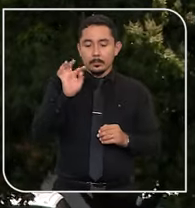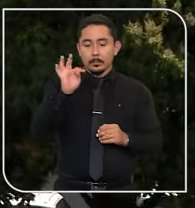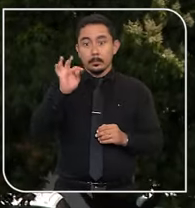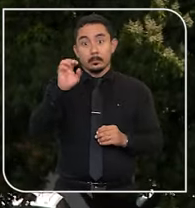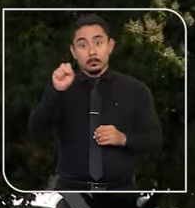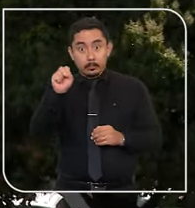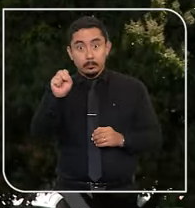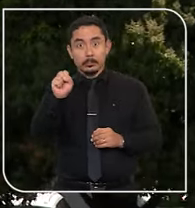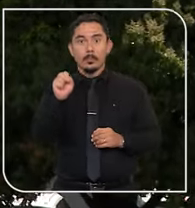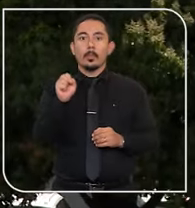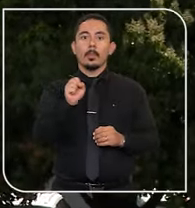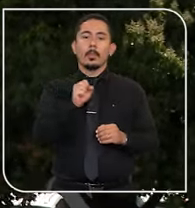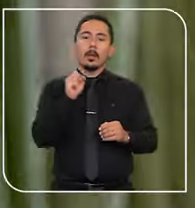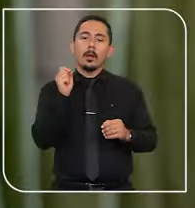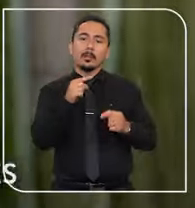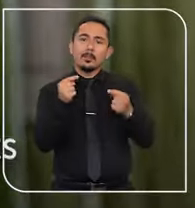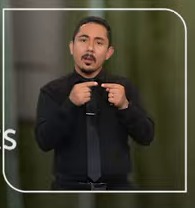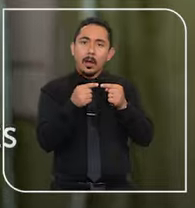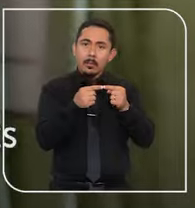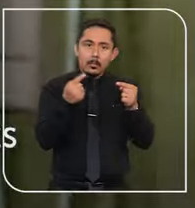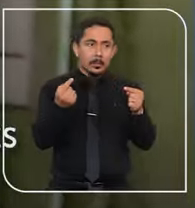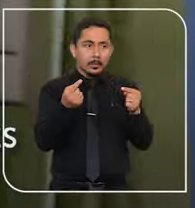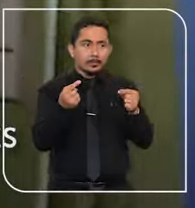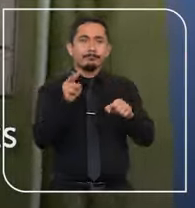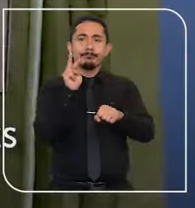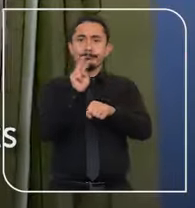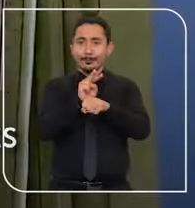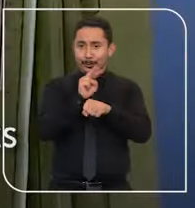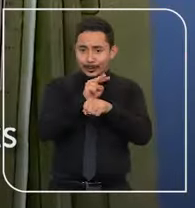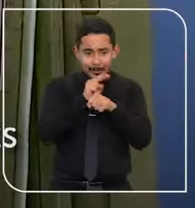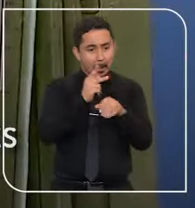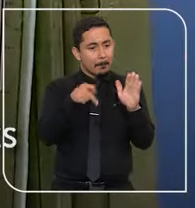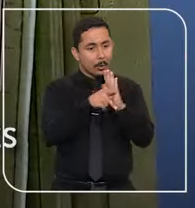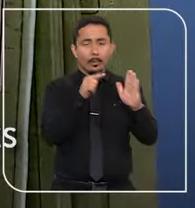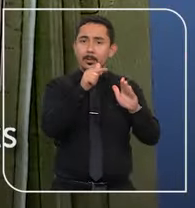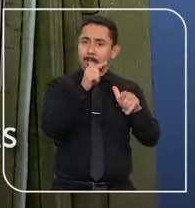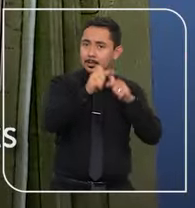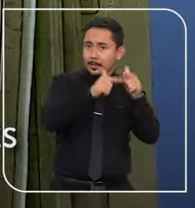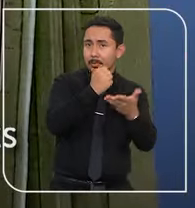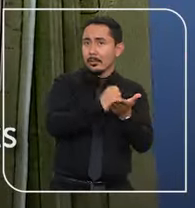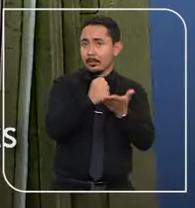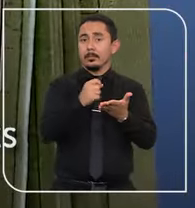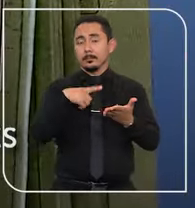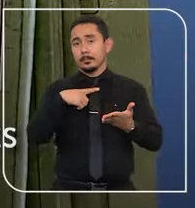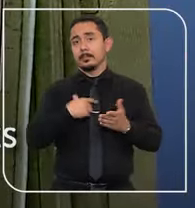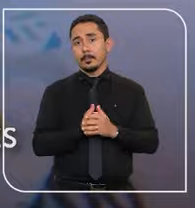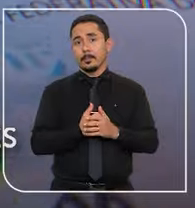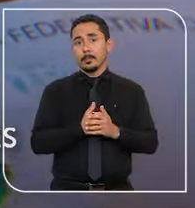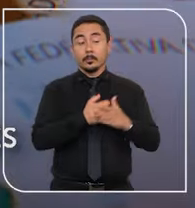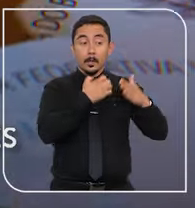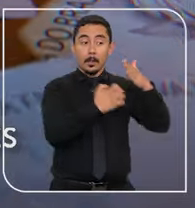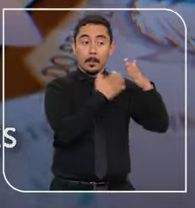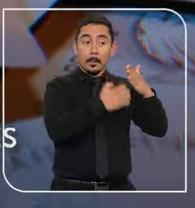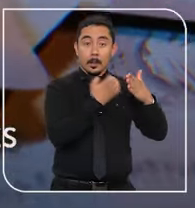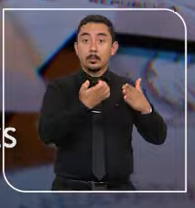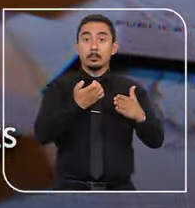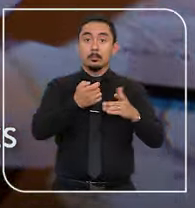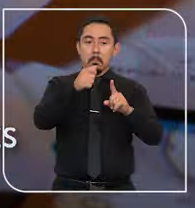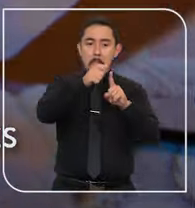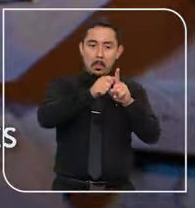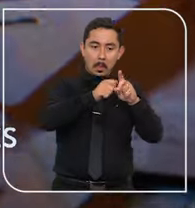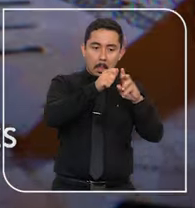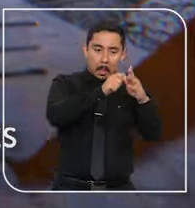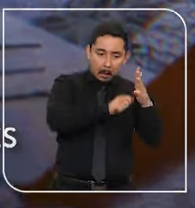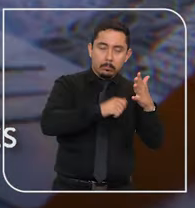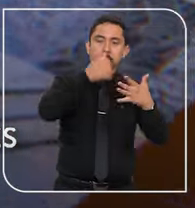tempo de serviço o FGTS é um benefício garantido ao trabalhador com carteira assinada o empregador deposita